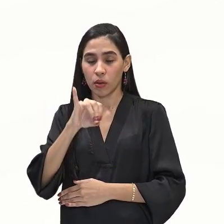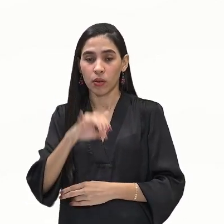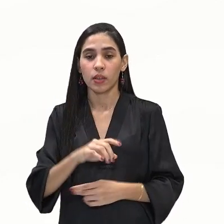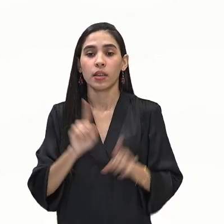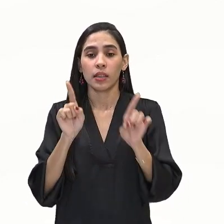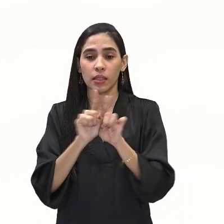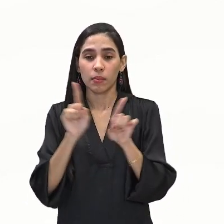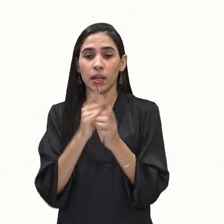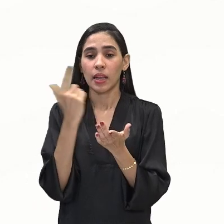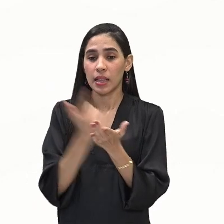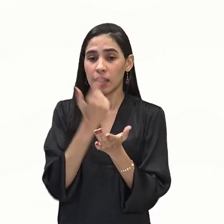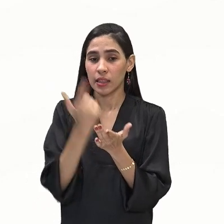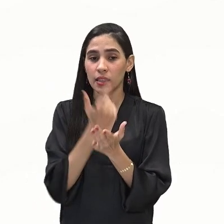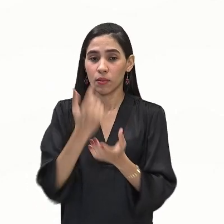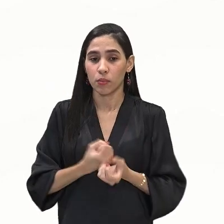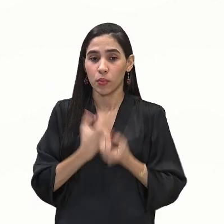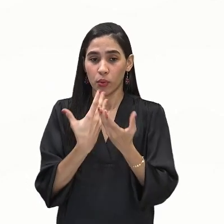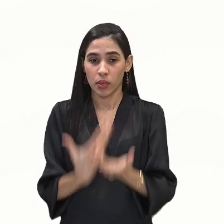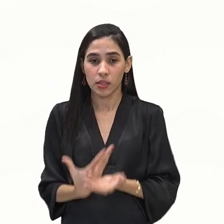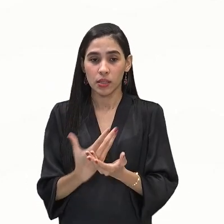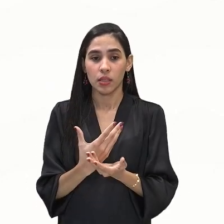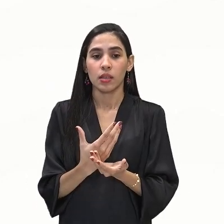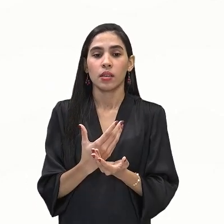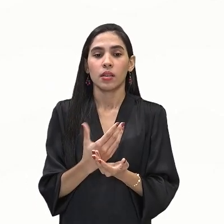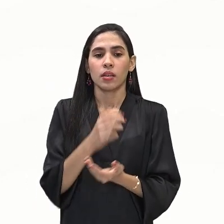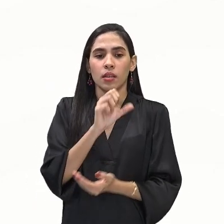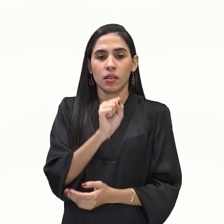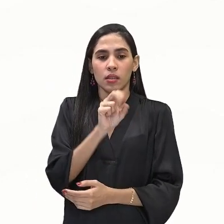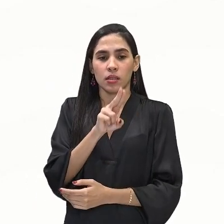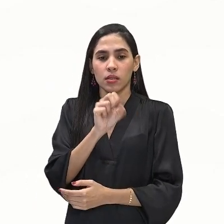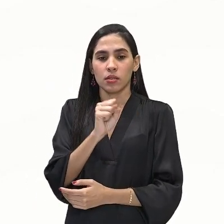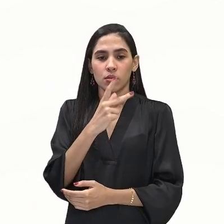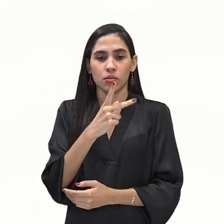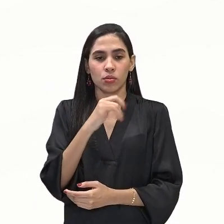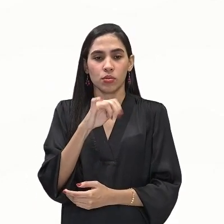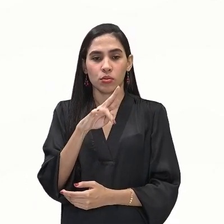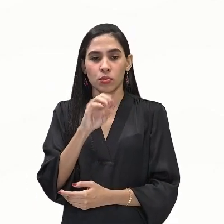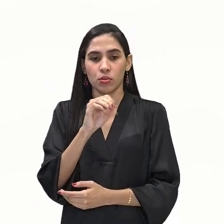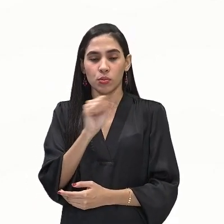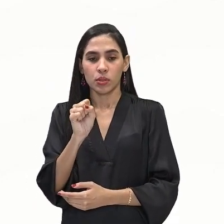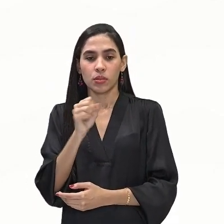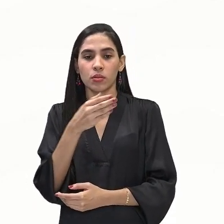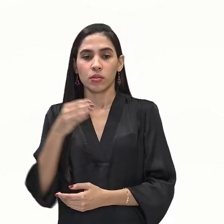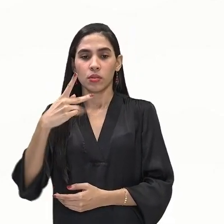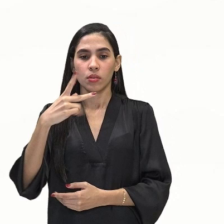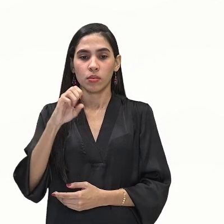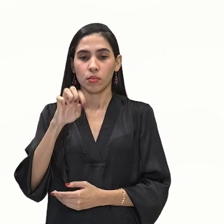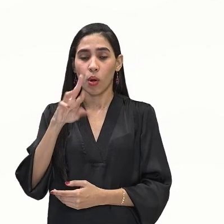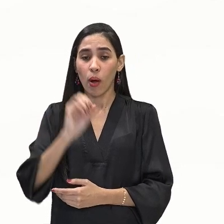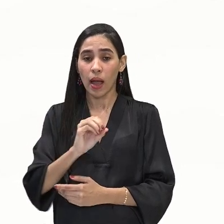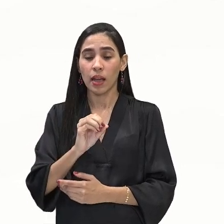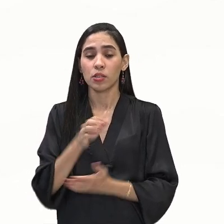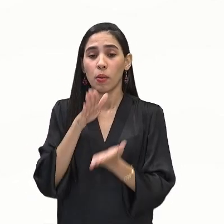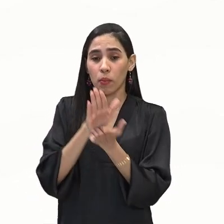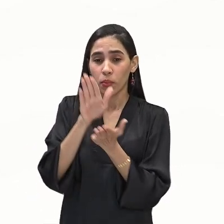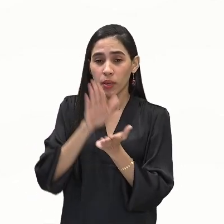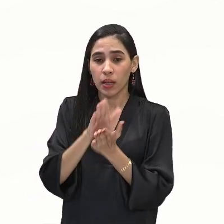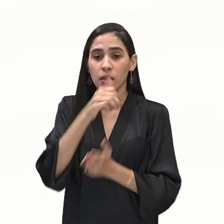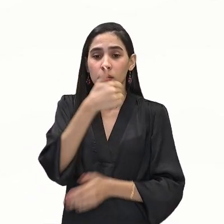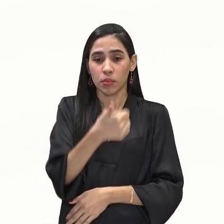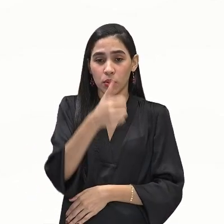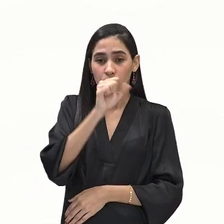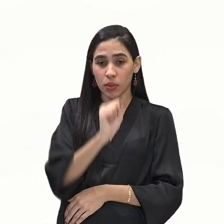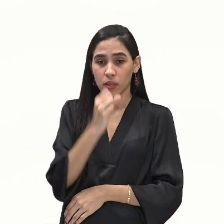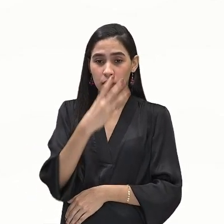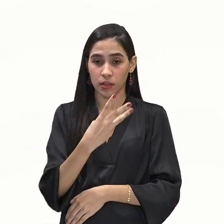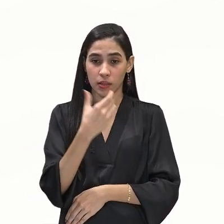livro de poesia Suspiros Poéticos e Saudades, ambos publicados em 1836, que é quando